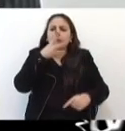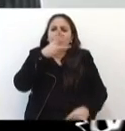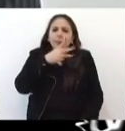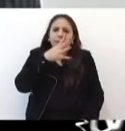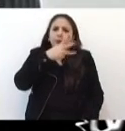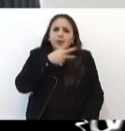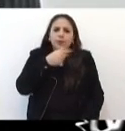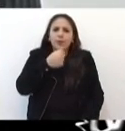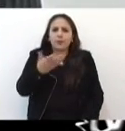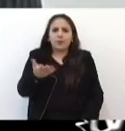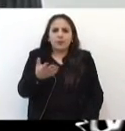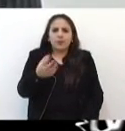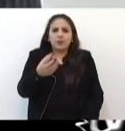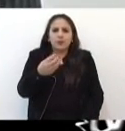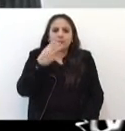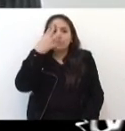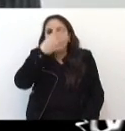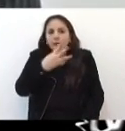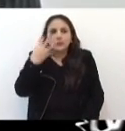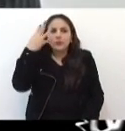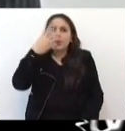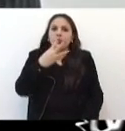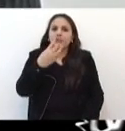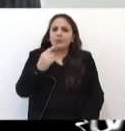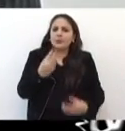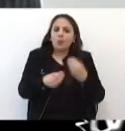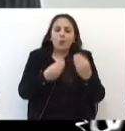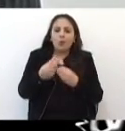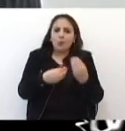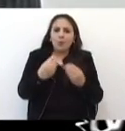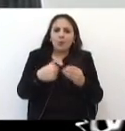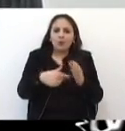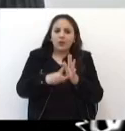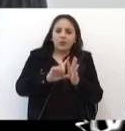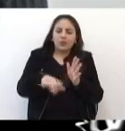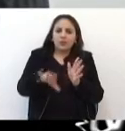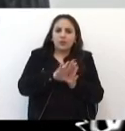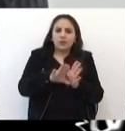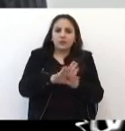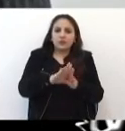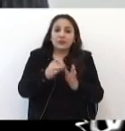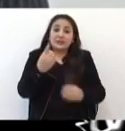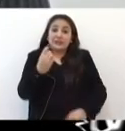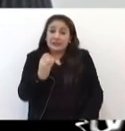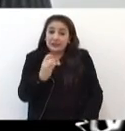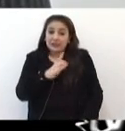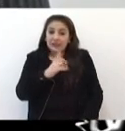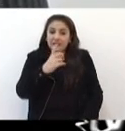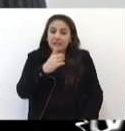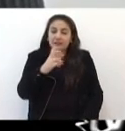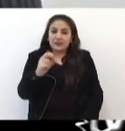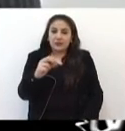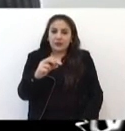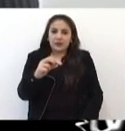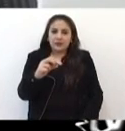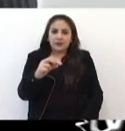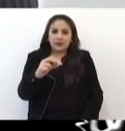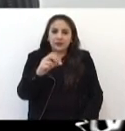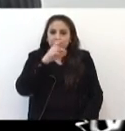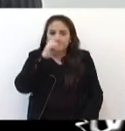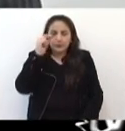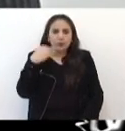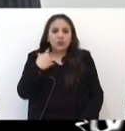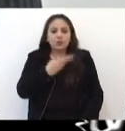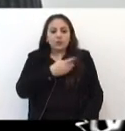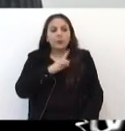gente? 150 municípios para trabalhar. E tudo isso nós vamos cair, vereador Alberi, no